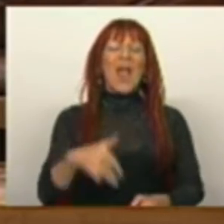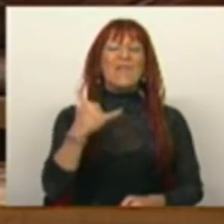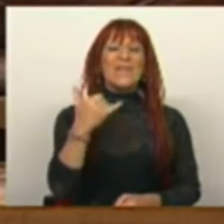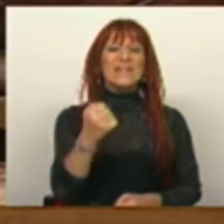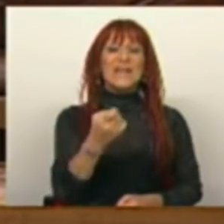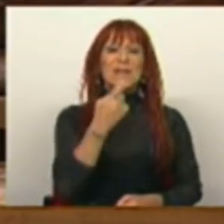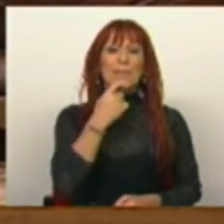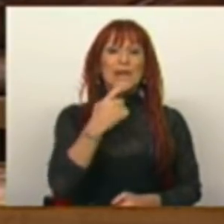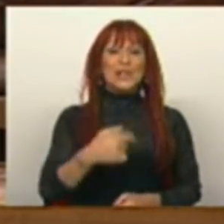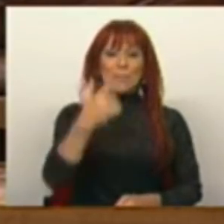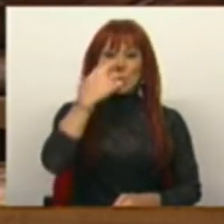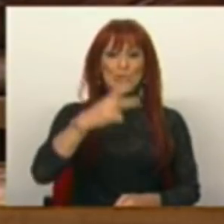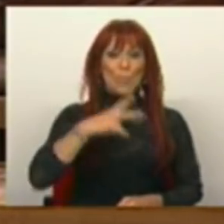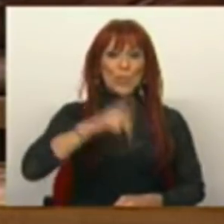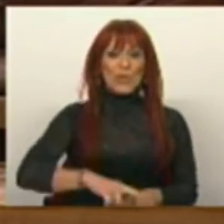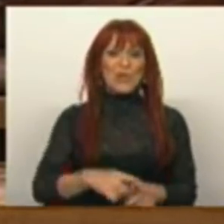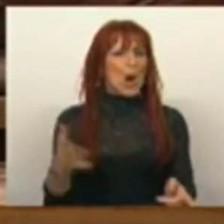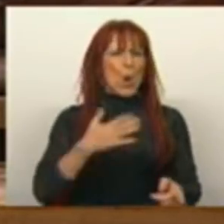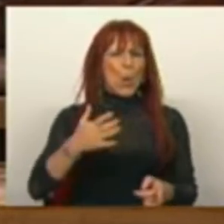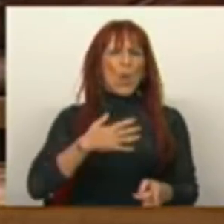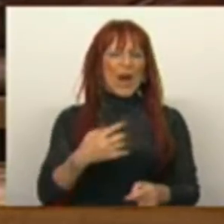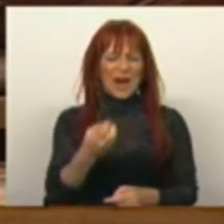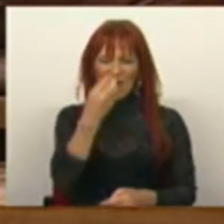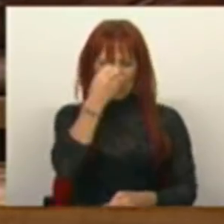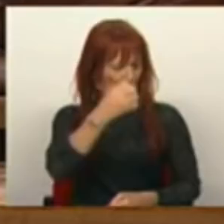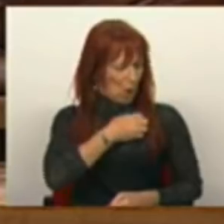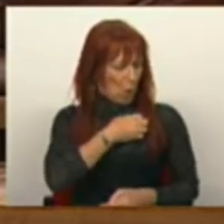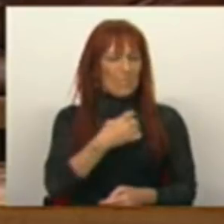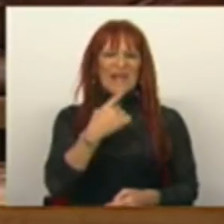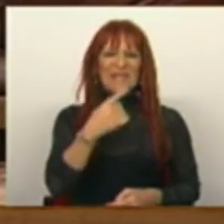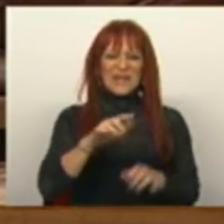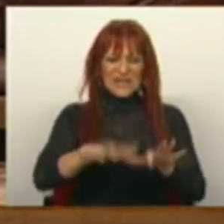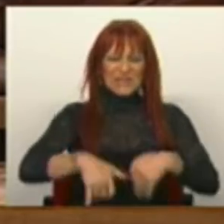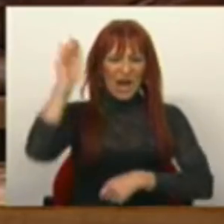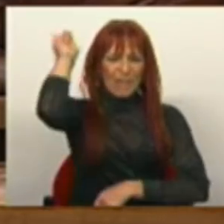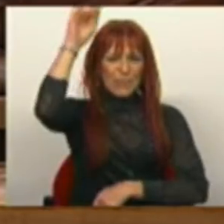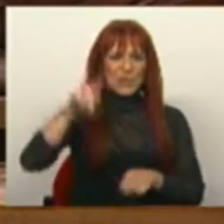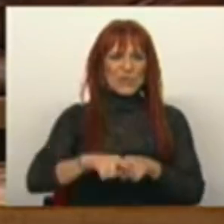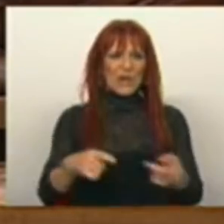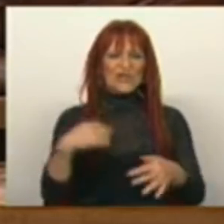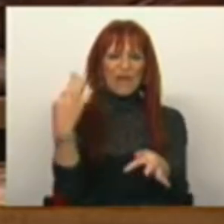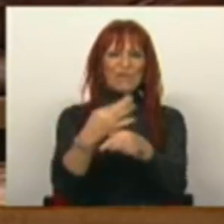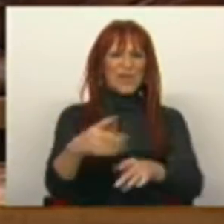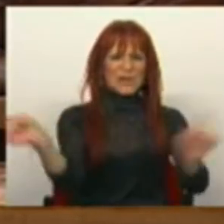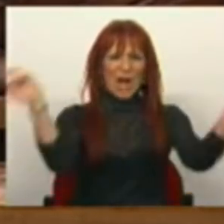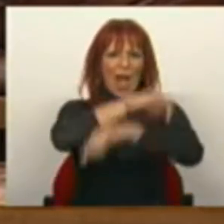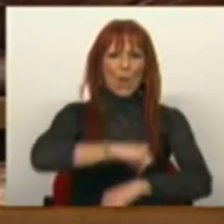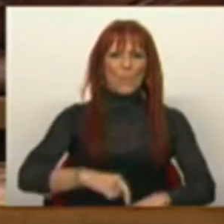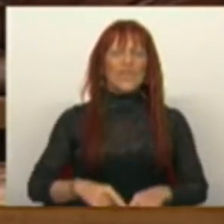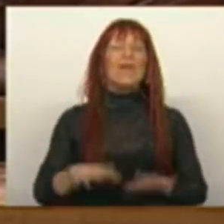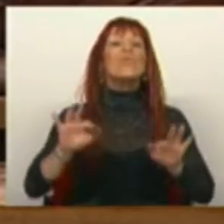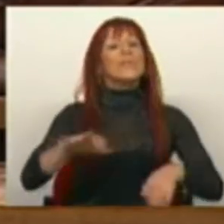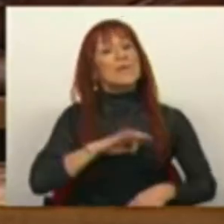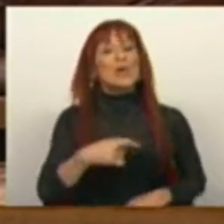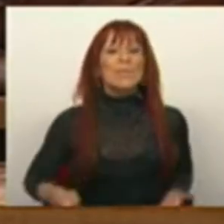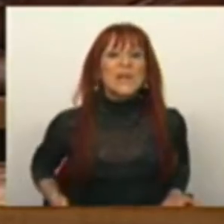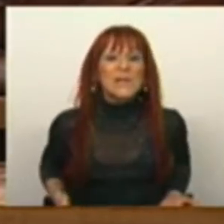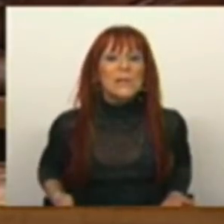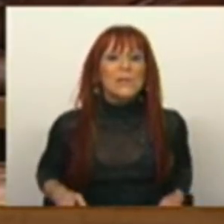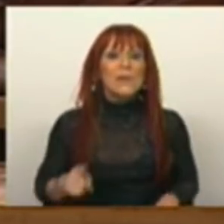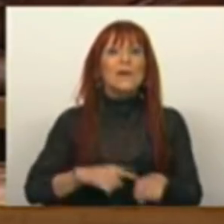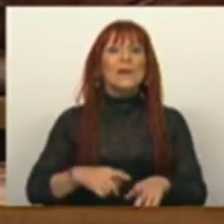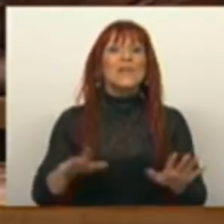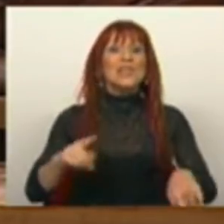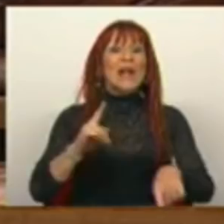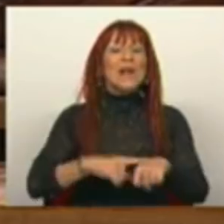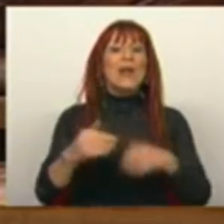25 de Abril, os portugueses não querem pôr um cravo ao peito e ver a Assembleia da República a festejá-lo. Muito obrigado, Sr. Deputado. Vou terminar, Sr. Presidente. Já, hoje vou não